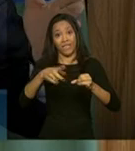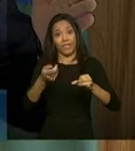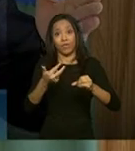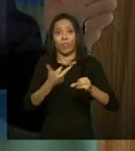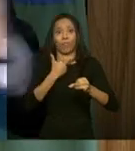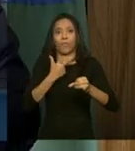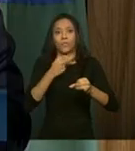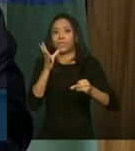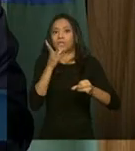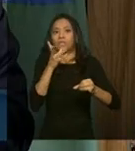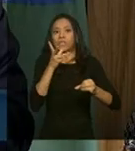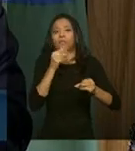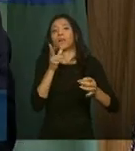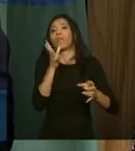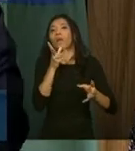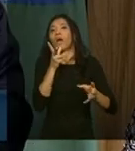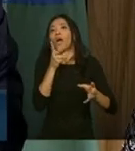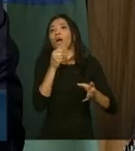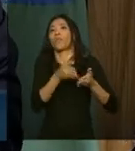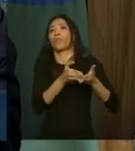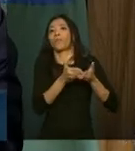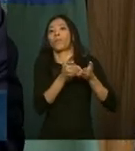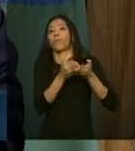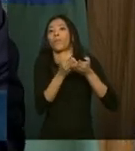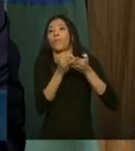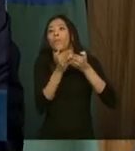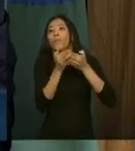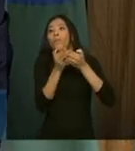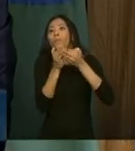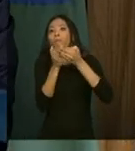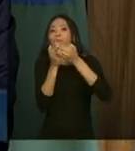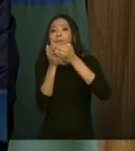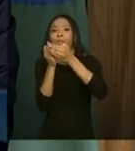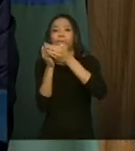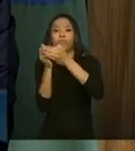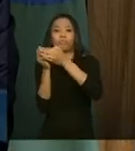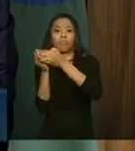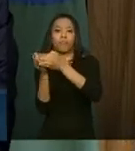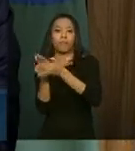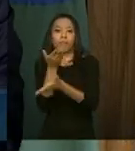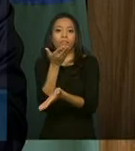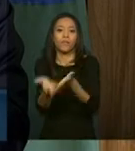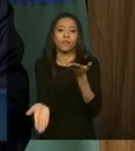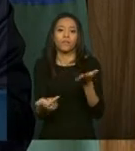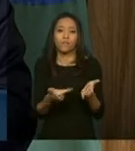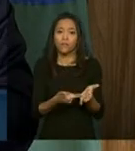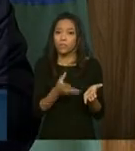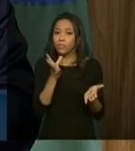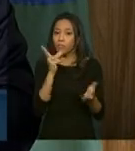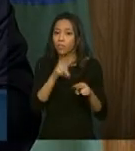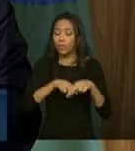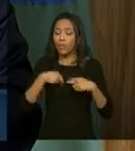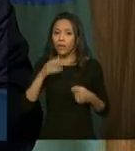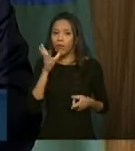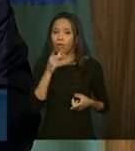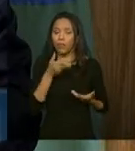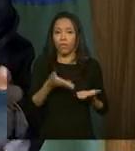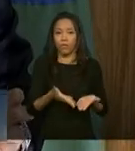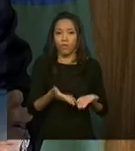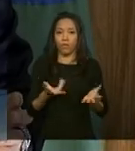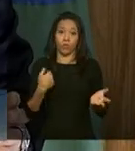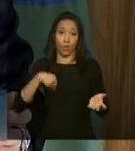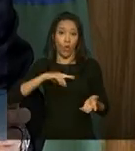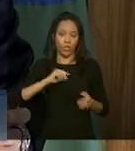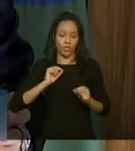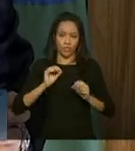perecíveis, era tão lenta a importação que eles perdiam ou não conseguiam, perdia o experimento. Então, nós fizemos um grupo de trabalho para